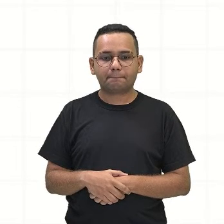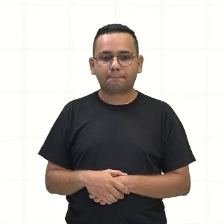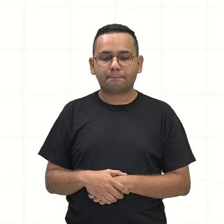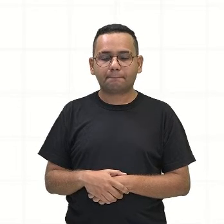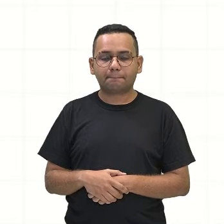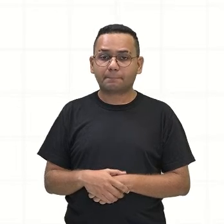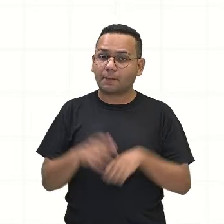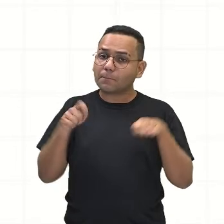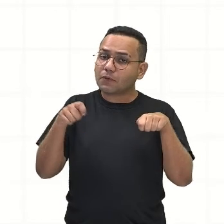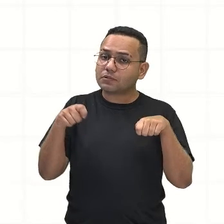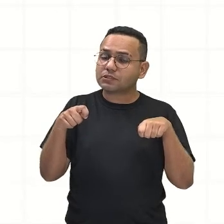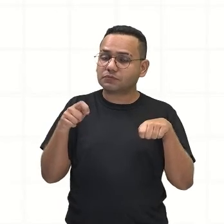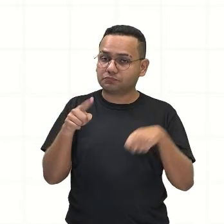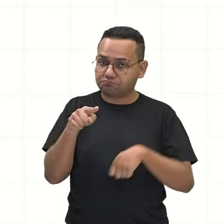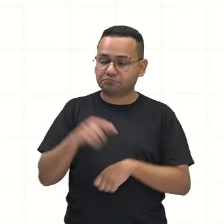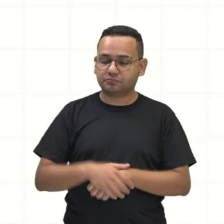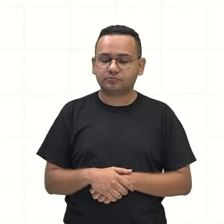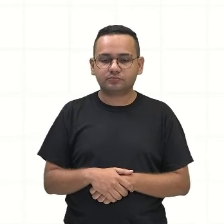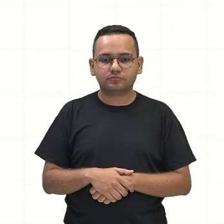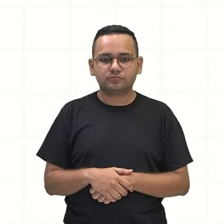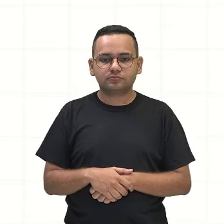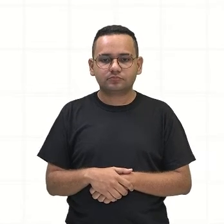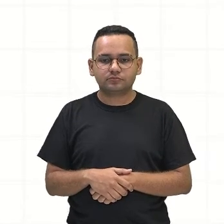Tá? E aí você vai fazer o mesmo